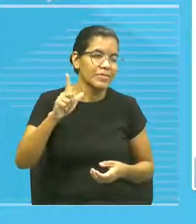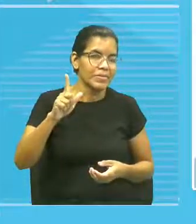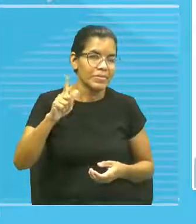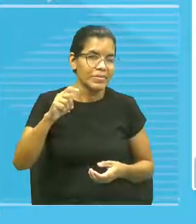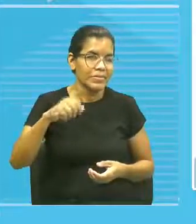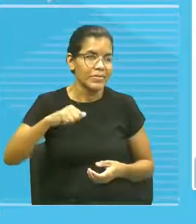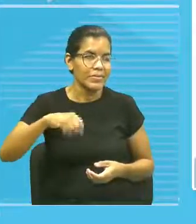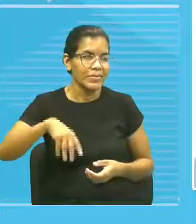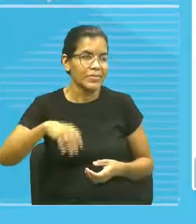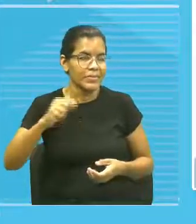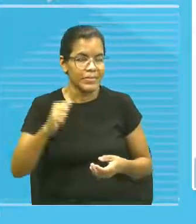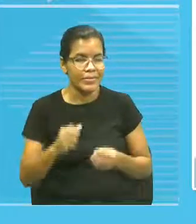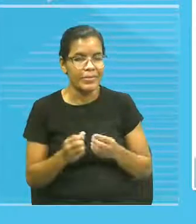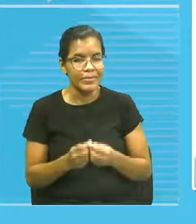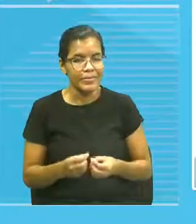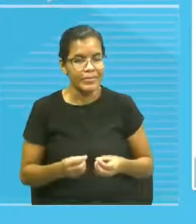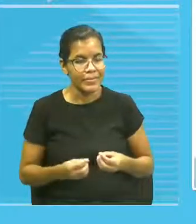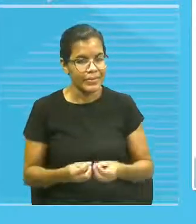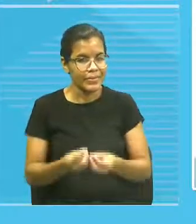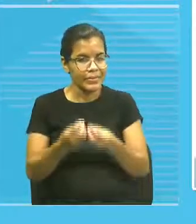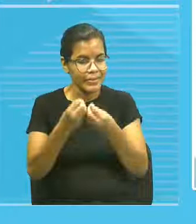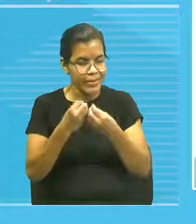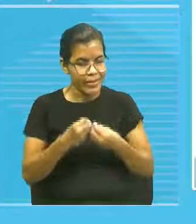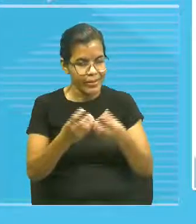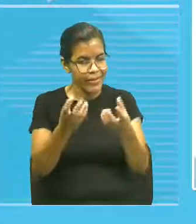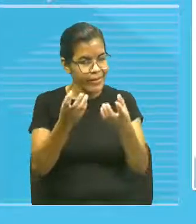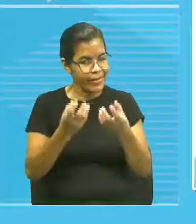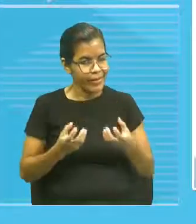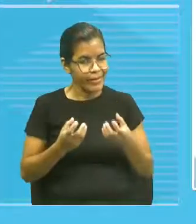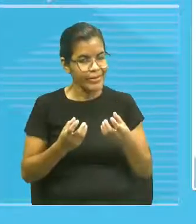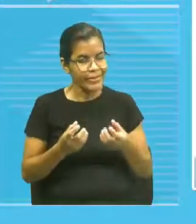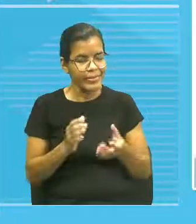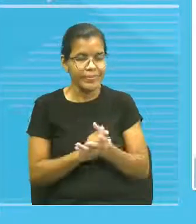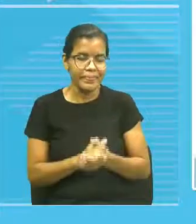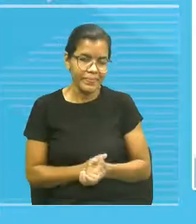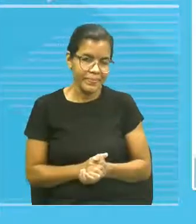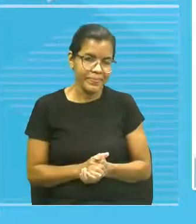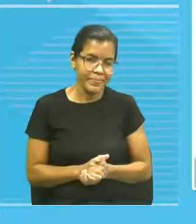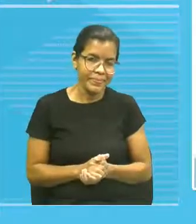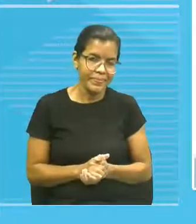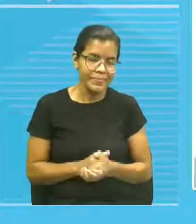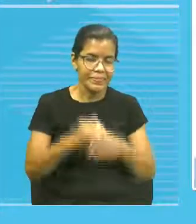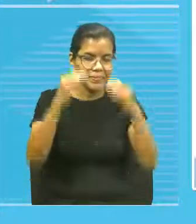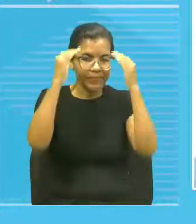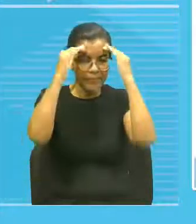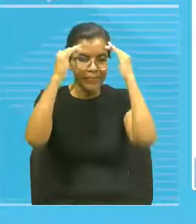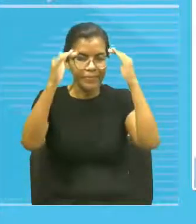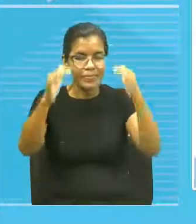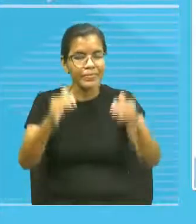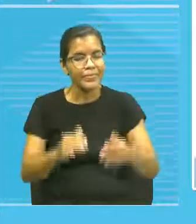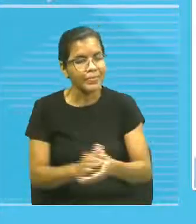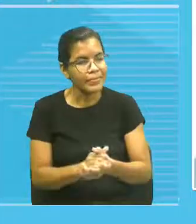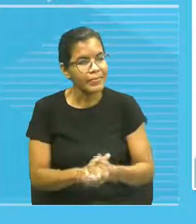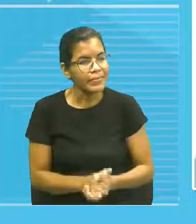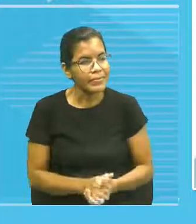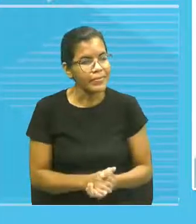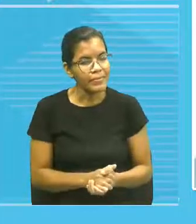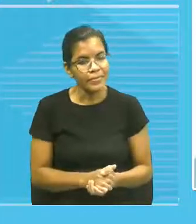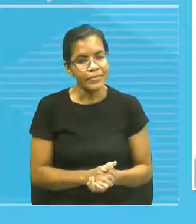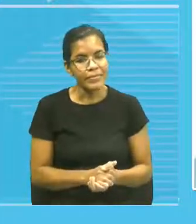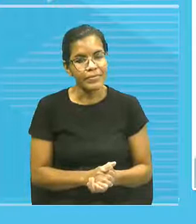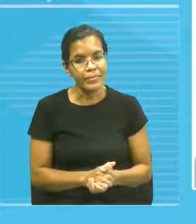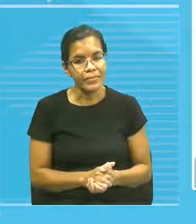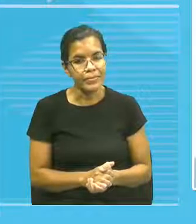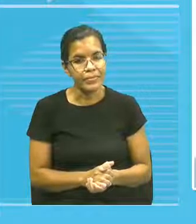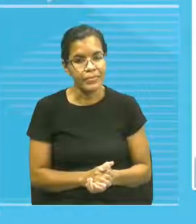aceitar, gente. Eu não vou comer. Que é isso? Grosseria, né, não? Grosseria. Isaías Coelho tá